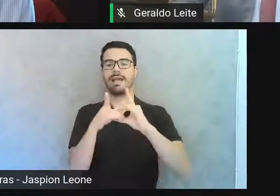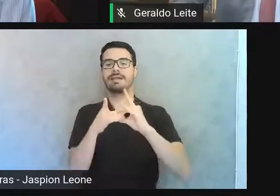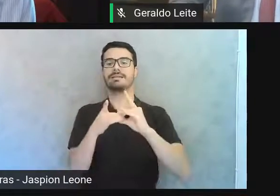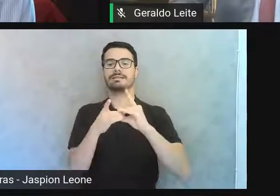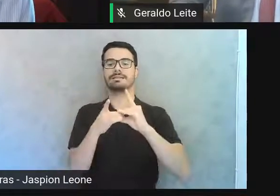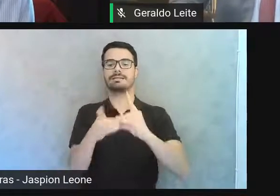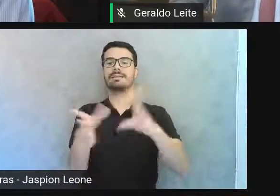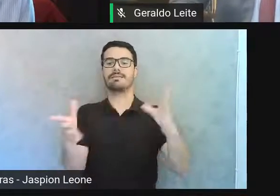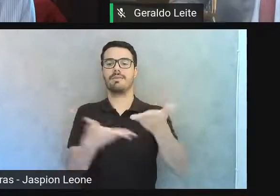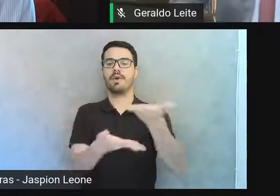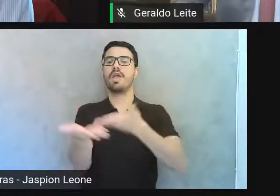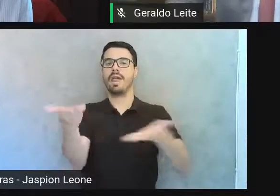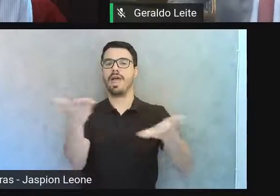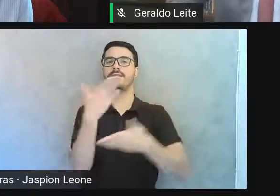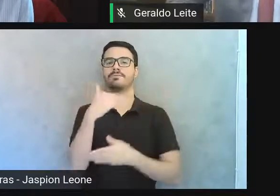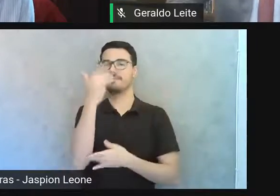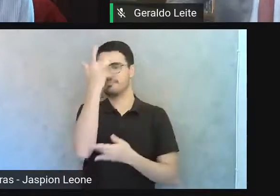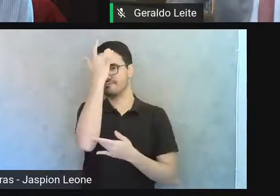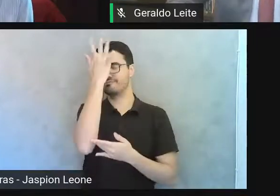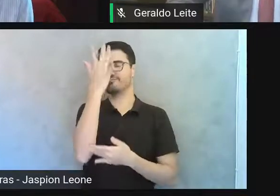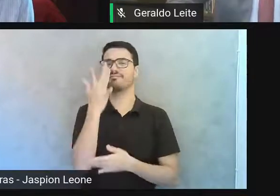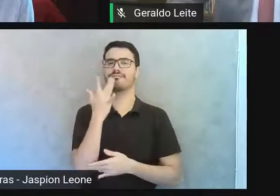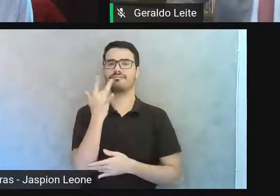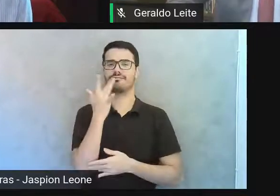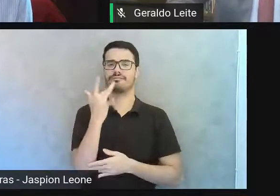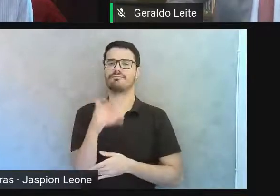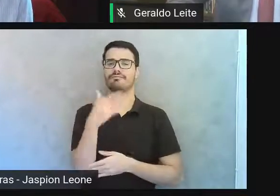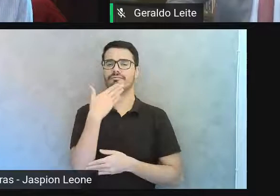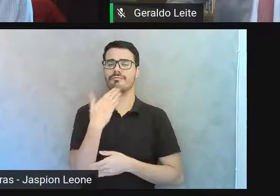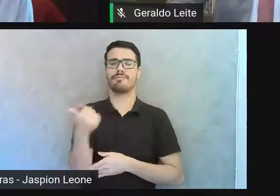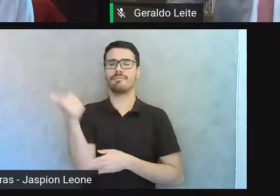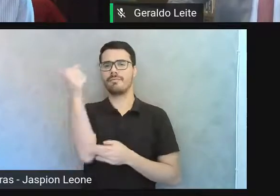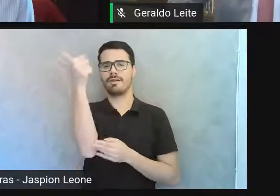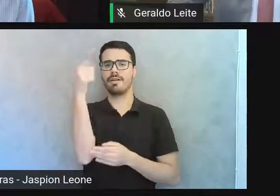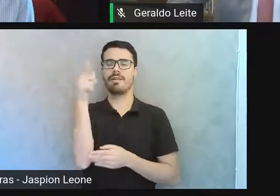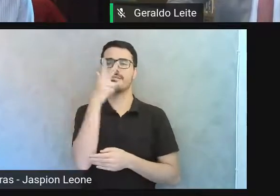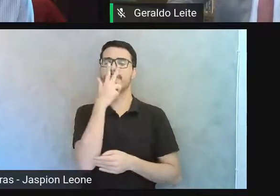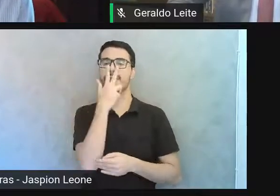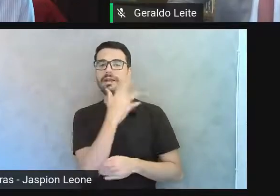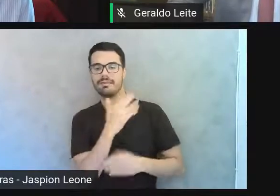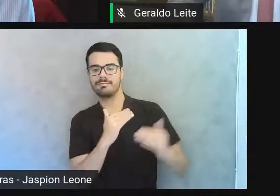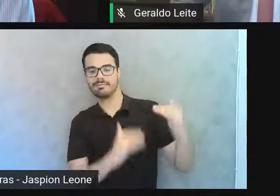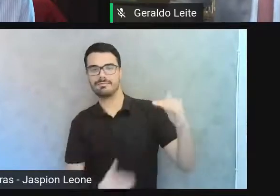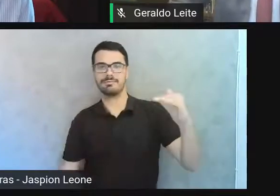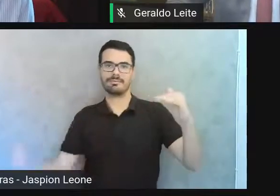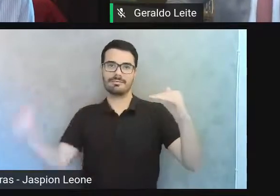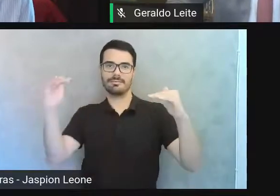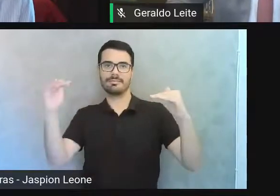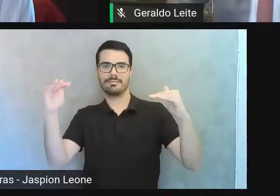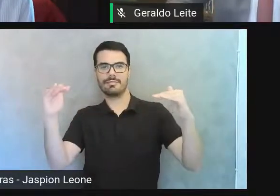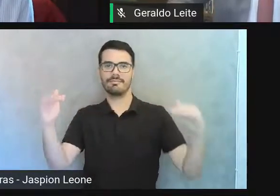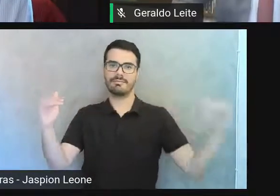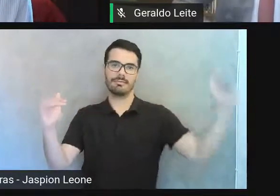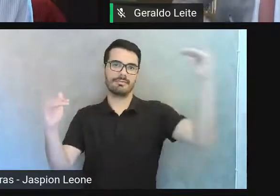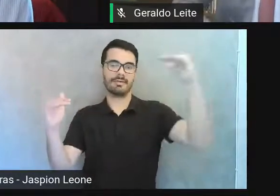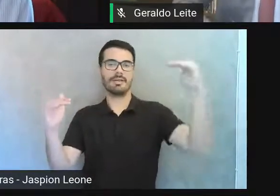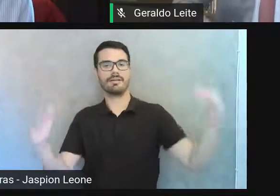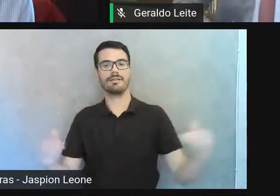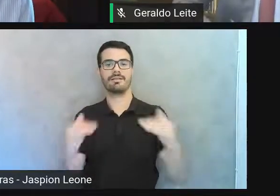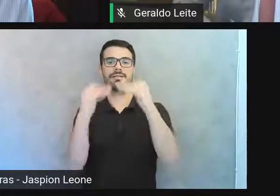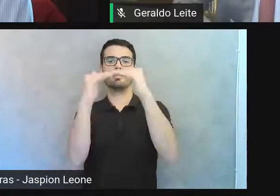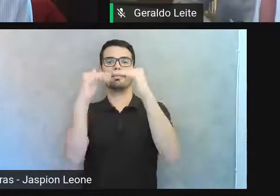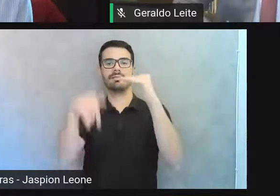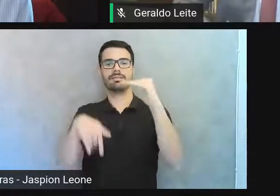democrático e que nivele mais as condições de disputa entre os candidatos aqui no